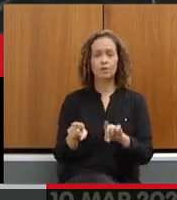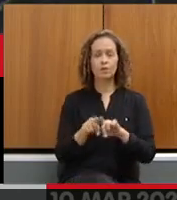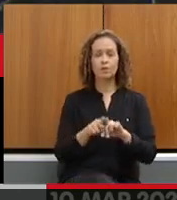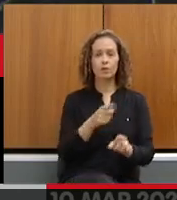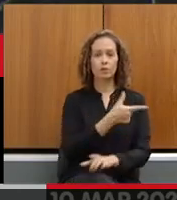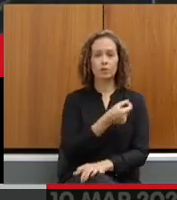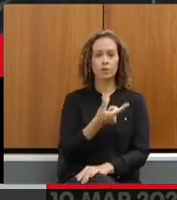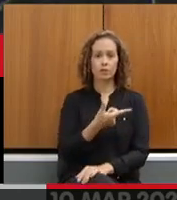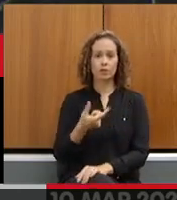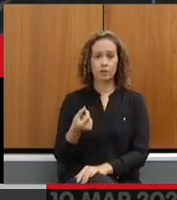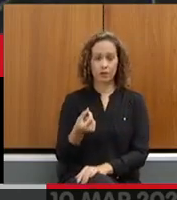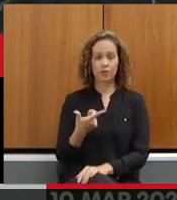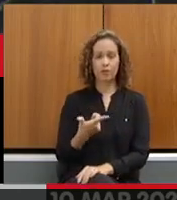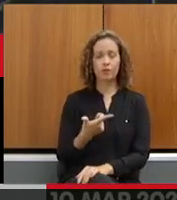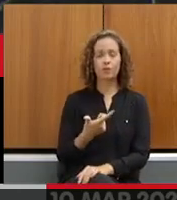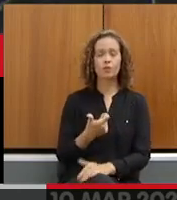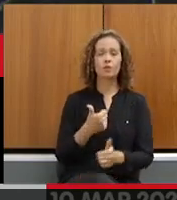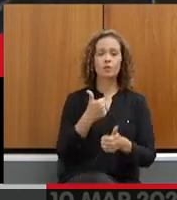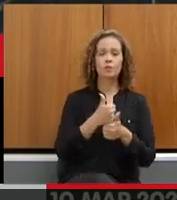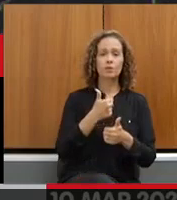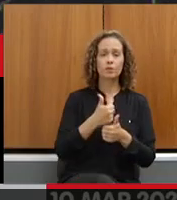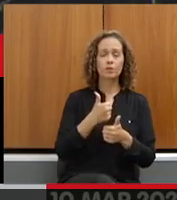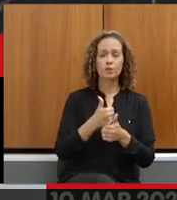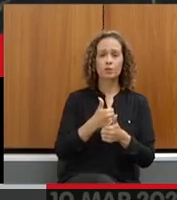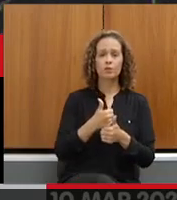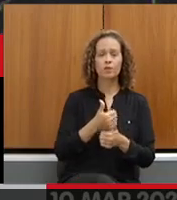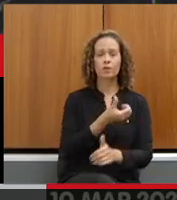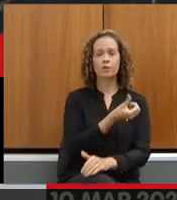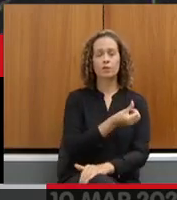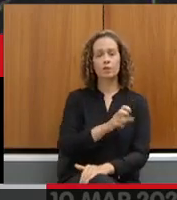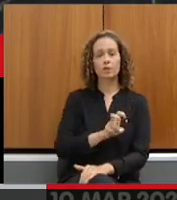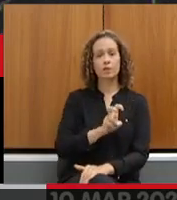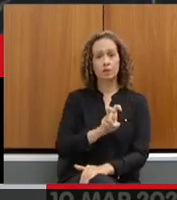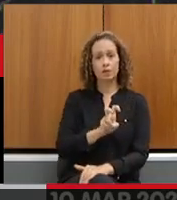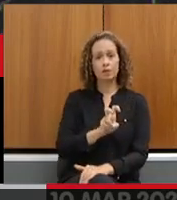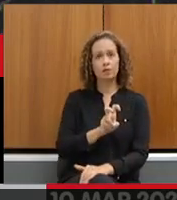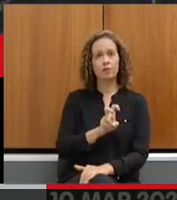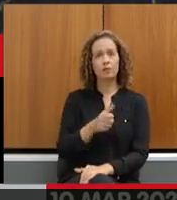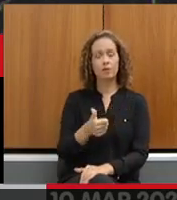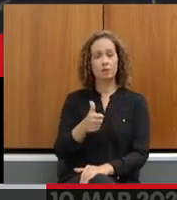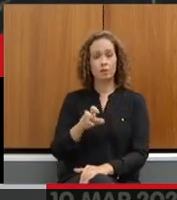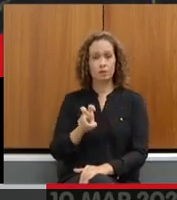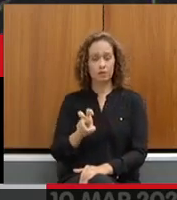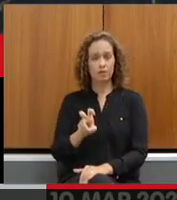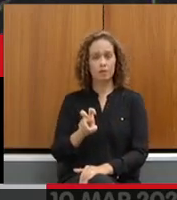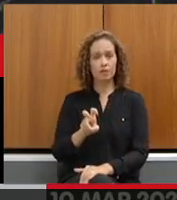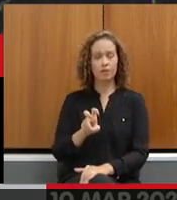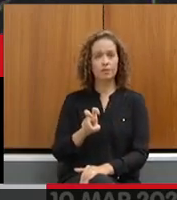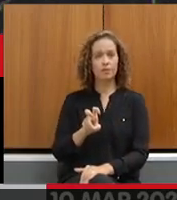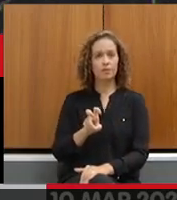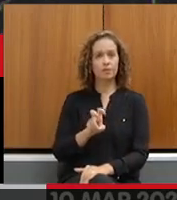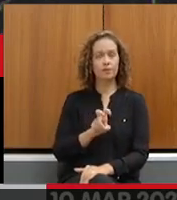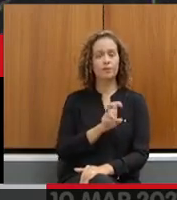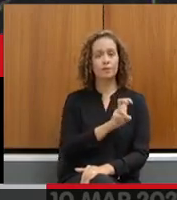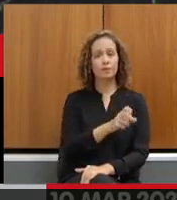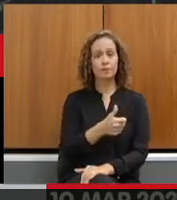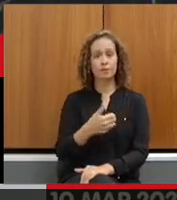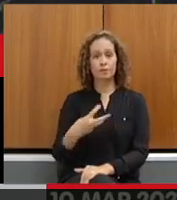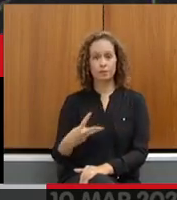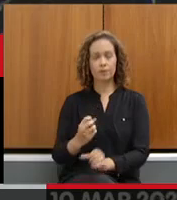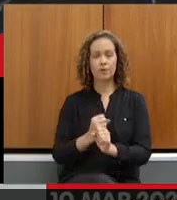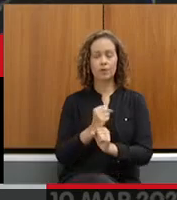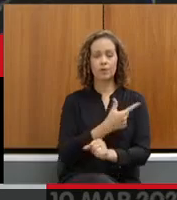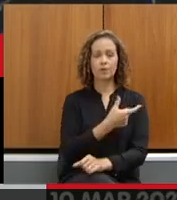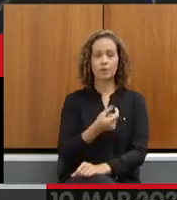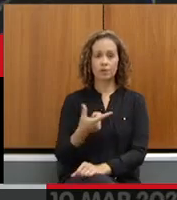2020 este na forma do substitutivo nº 1 6.505 6.515 e 6813 de 2020